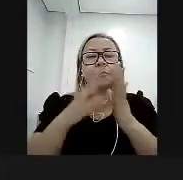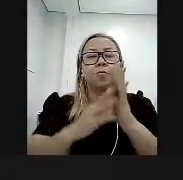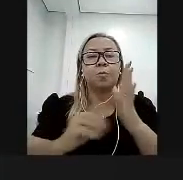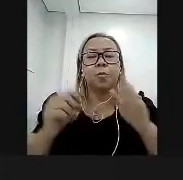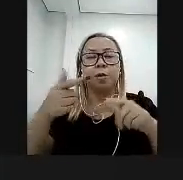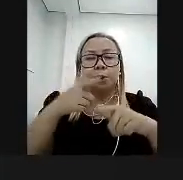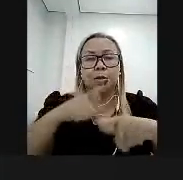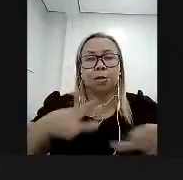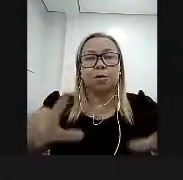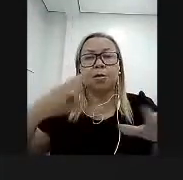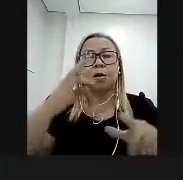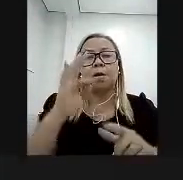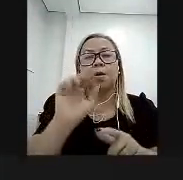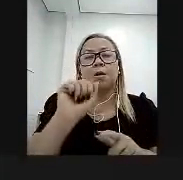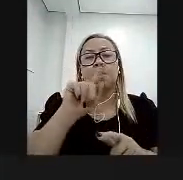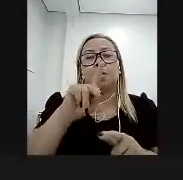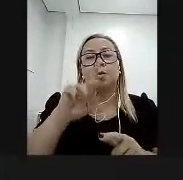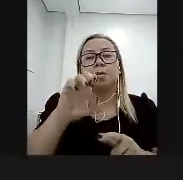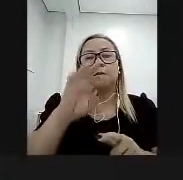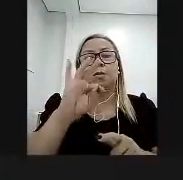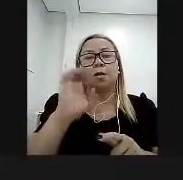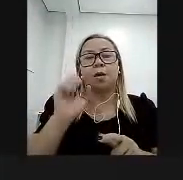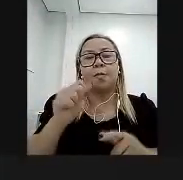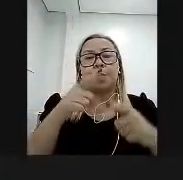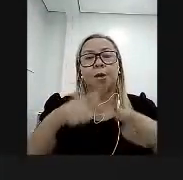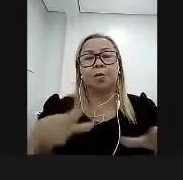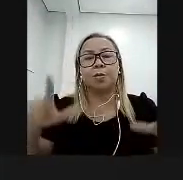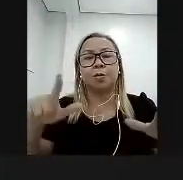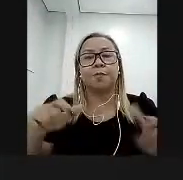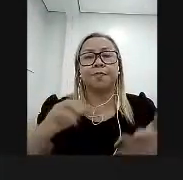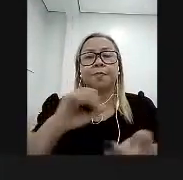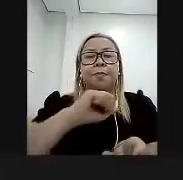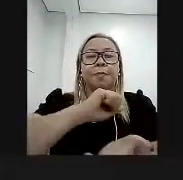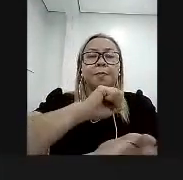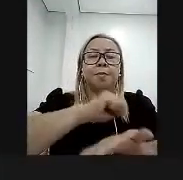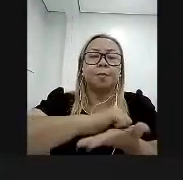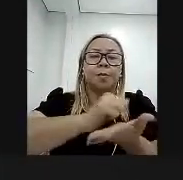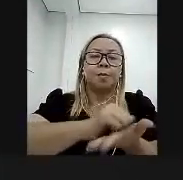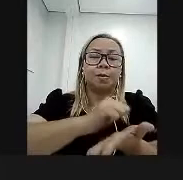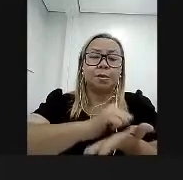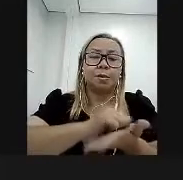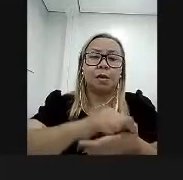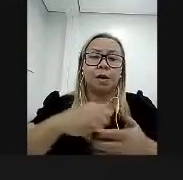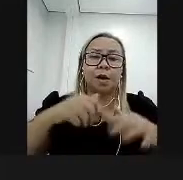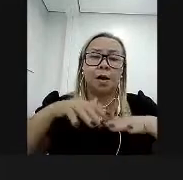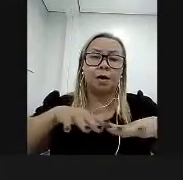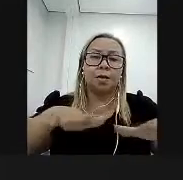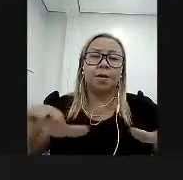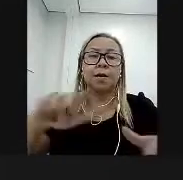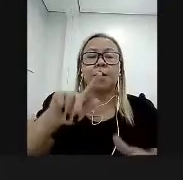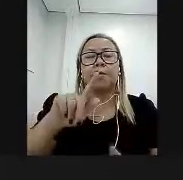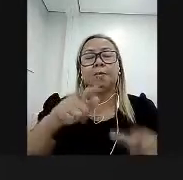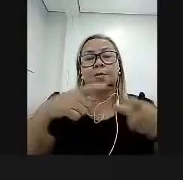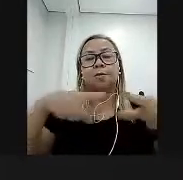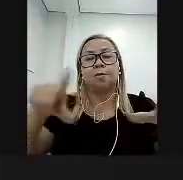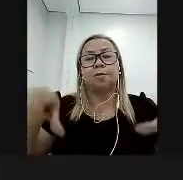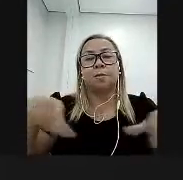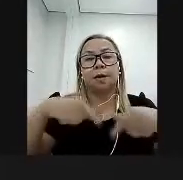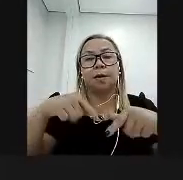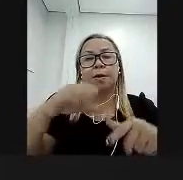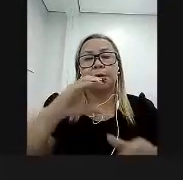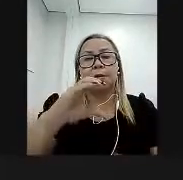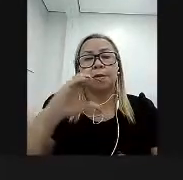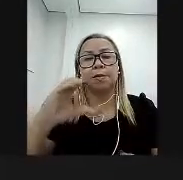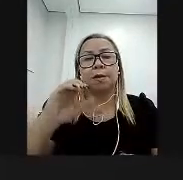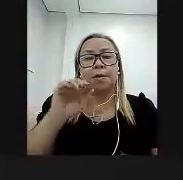Elas vão estar instaladas na frente da galeria número 2 do CCBB, e o que eu quis trabalhar